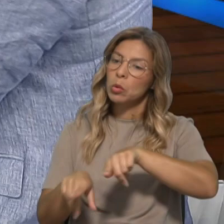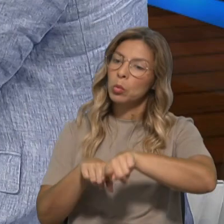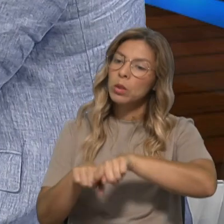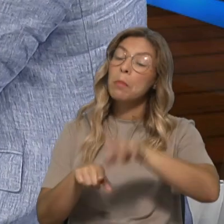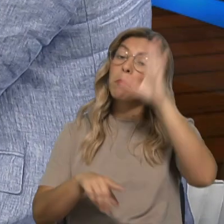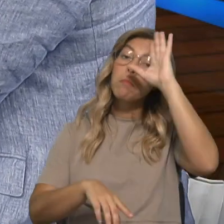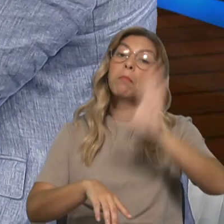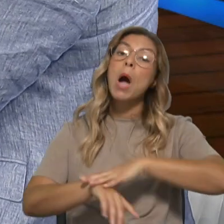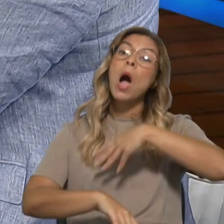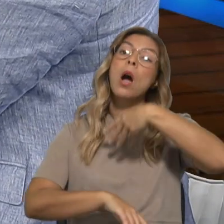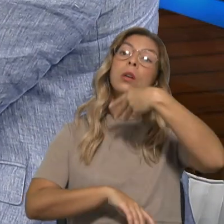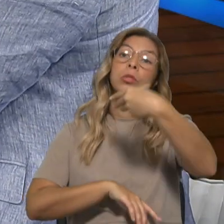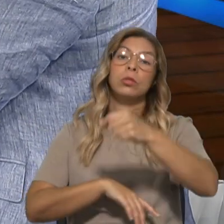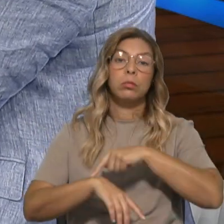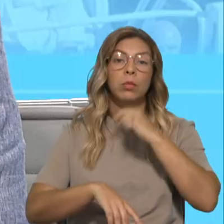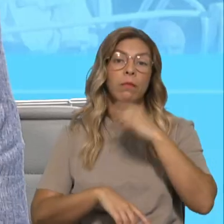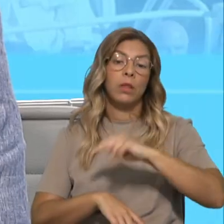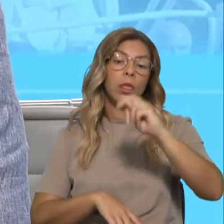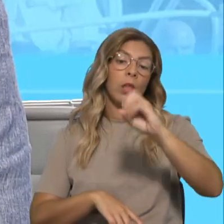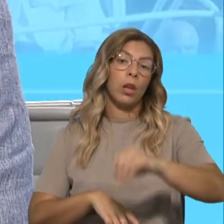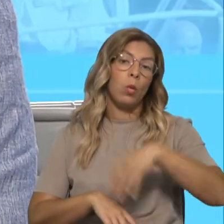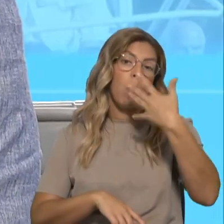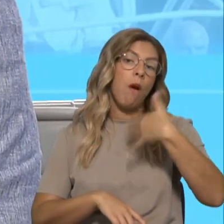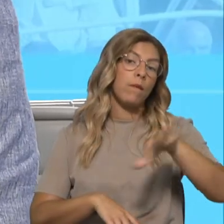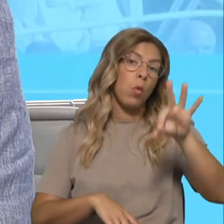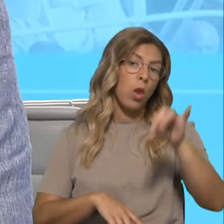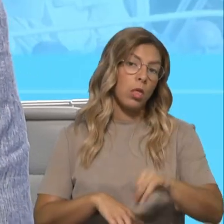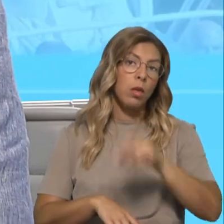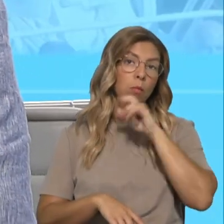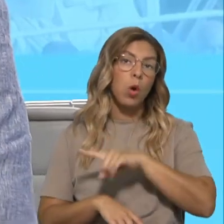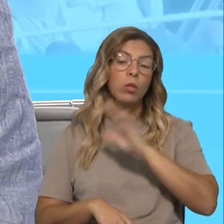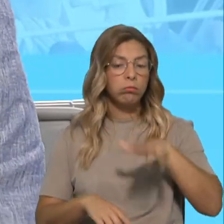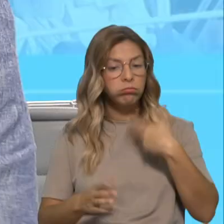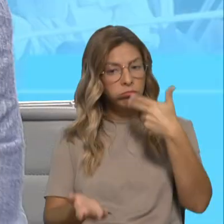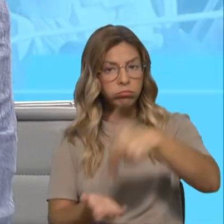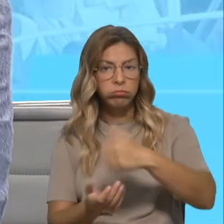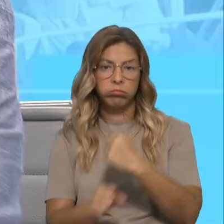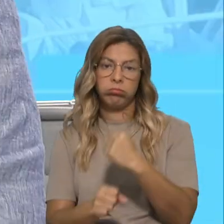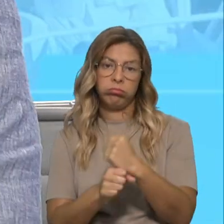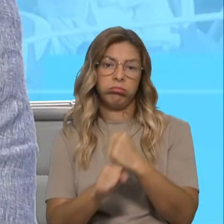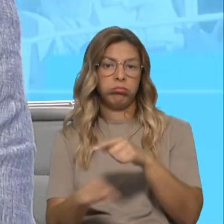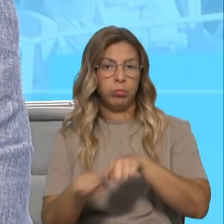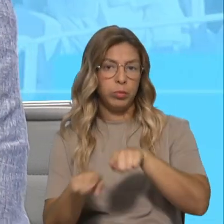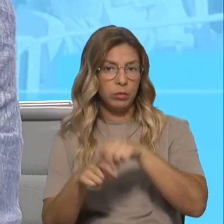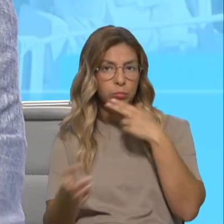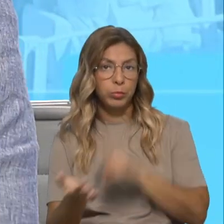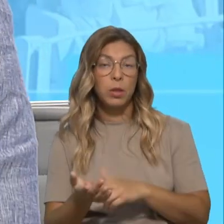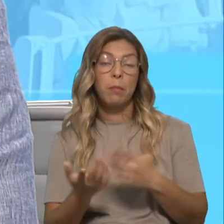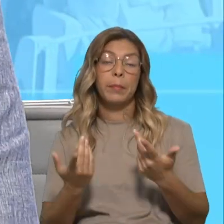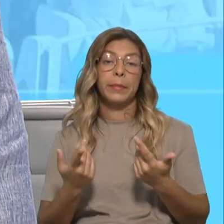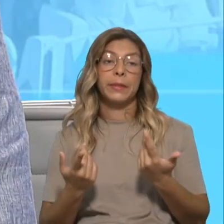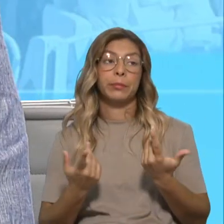tarde, quando tivessem 30, 40 anos, talvez viessem a fazer política. Mas, portanto, isto começou uma escadinha, não